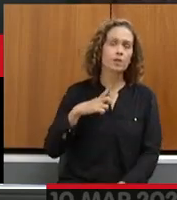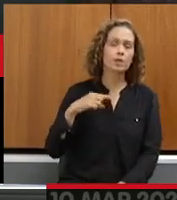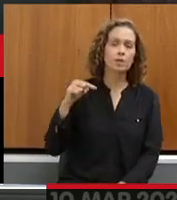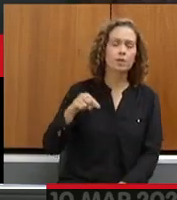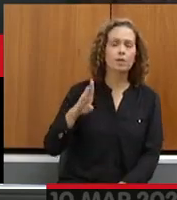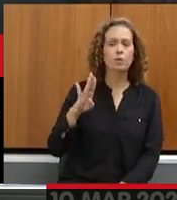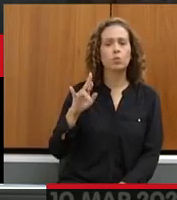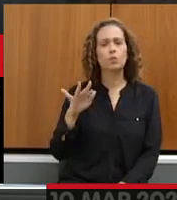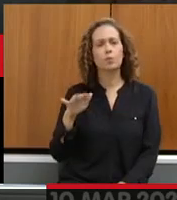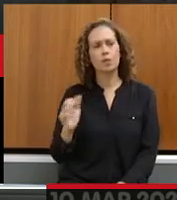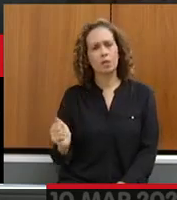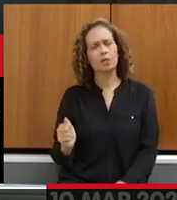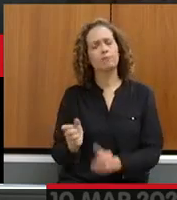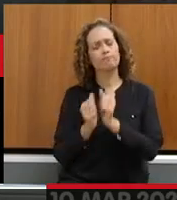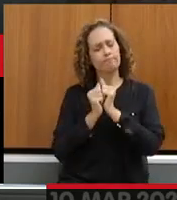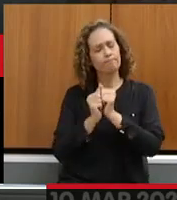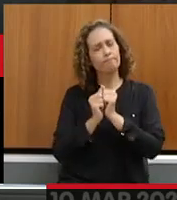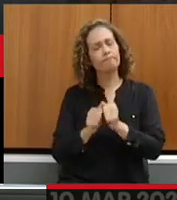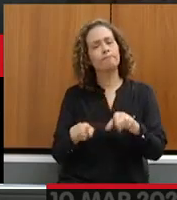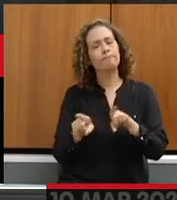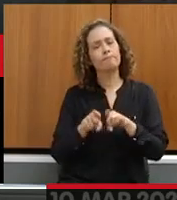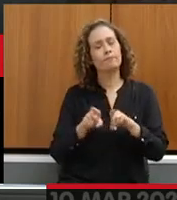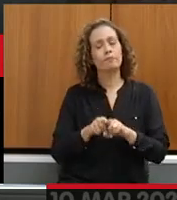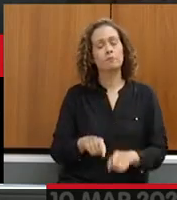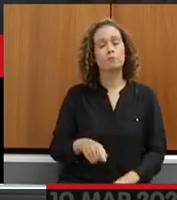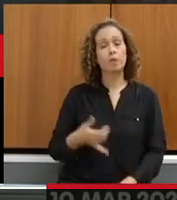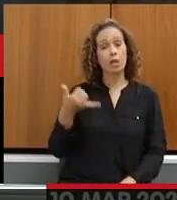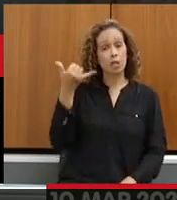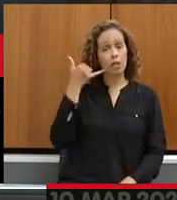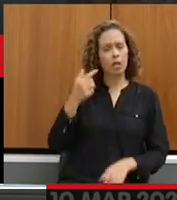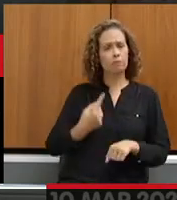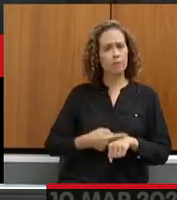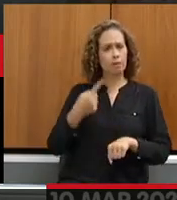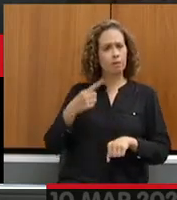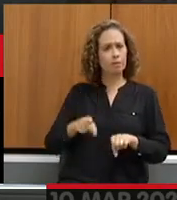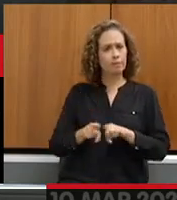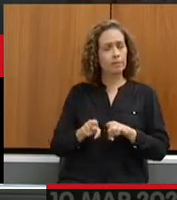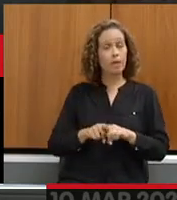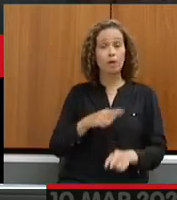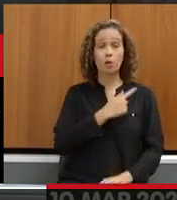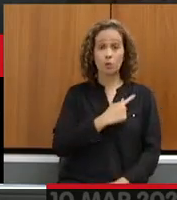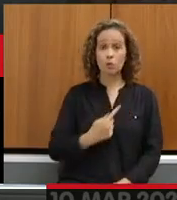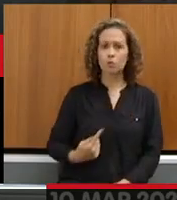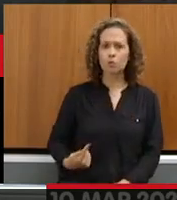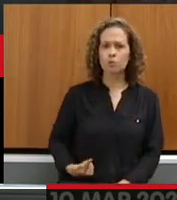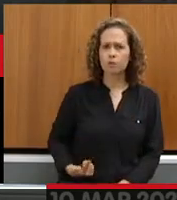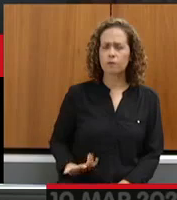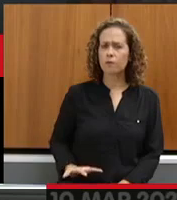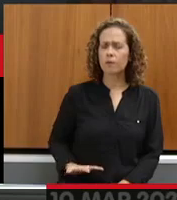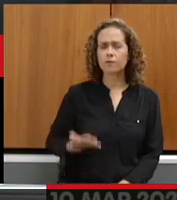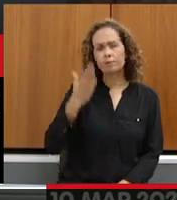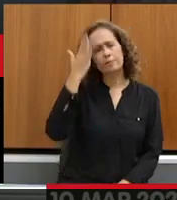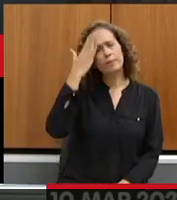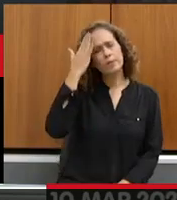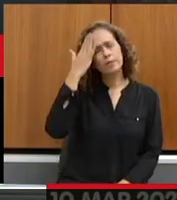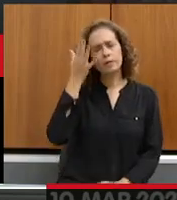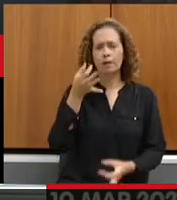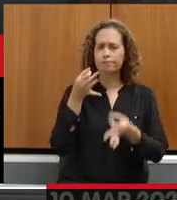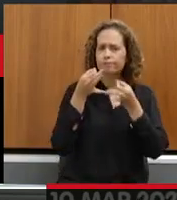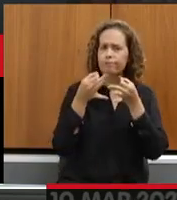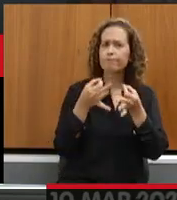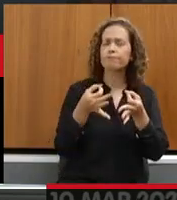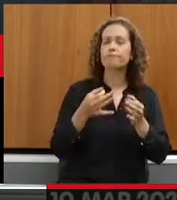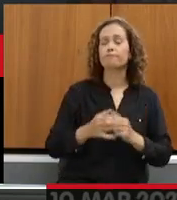que é um grande parceiro também cozinha liguei para ele na hora é o governo sabe eu vi e entendeu